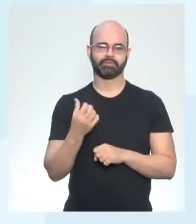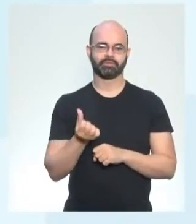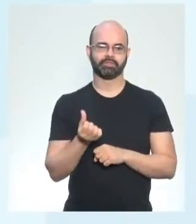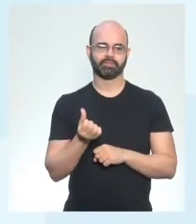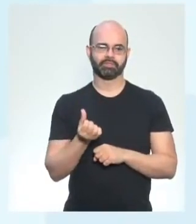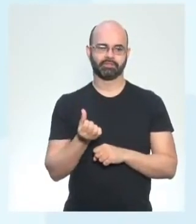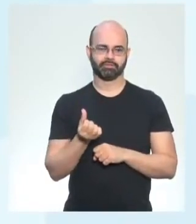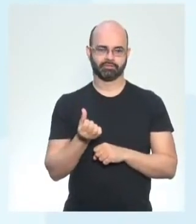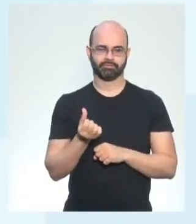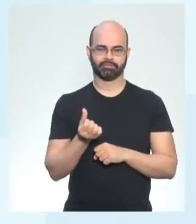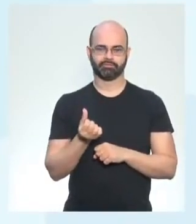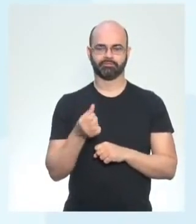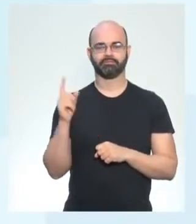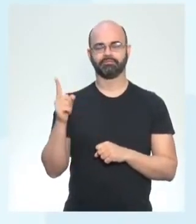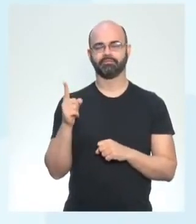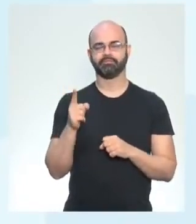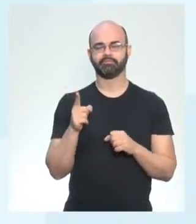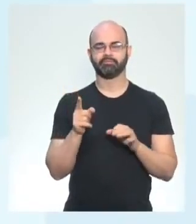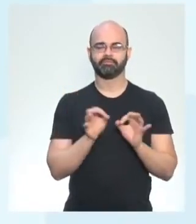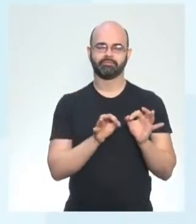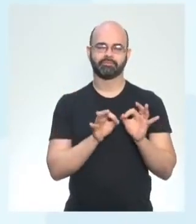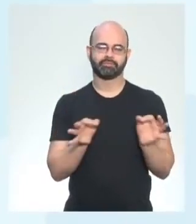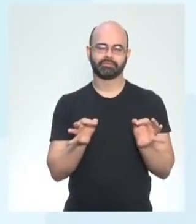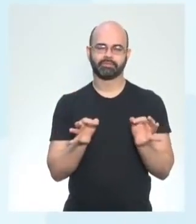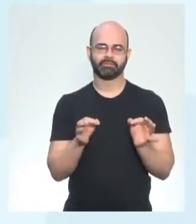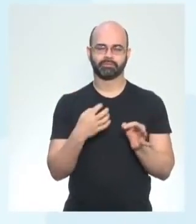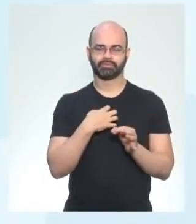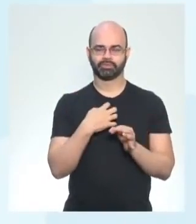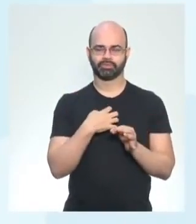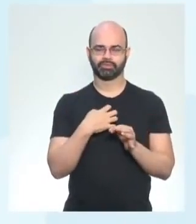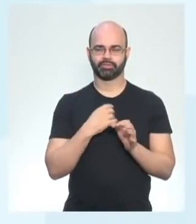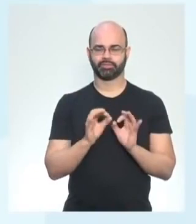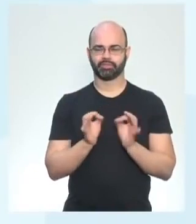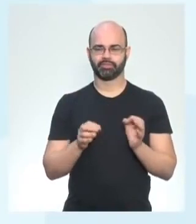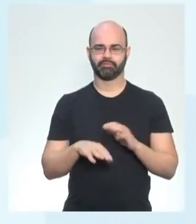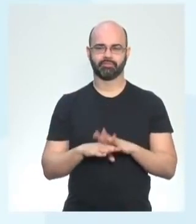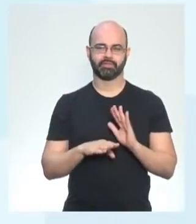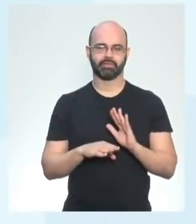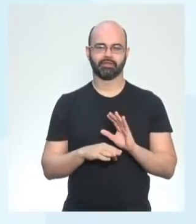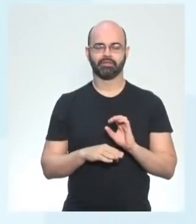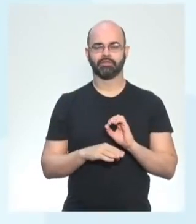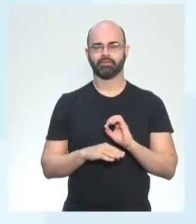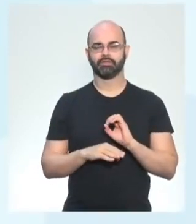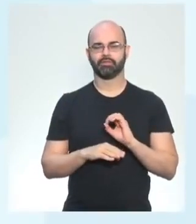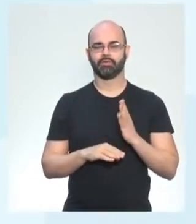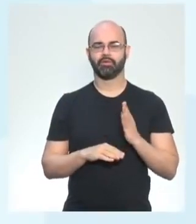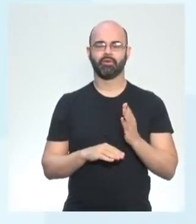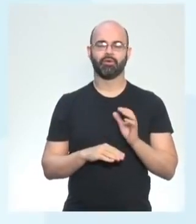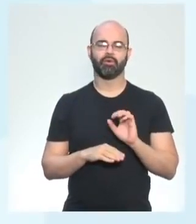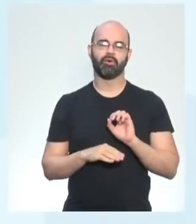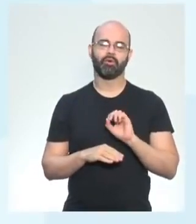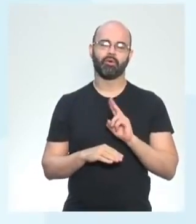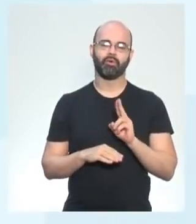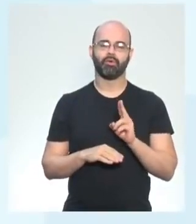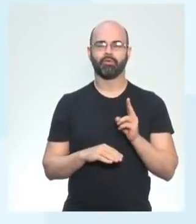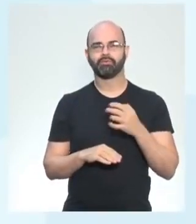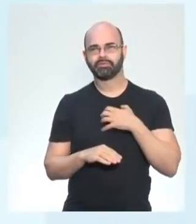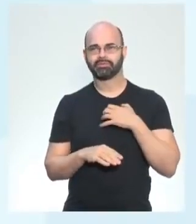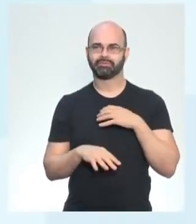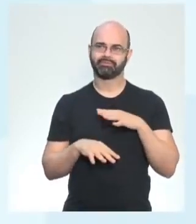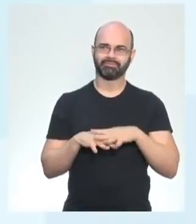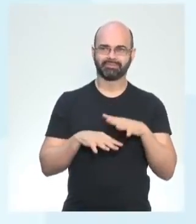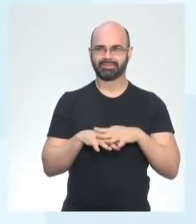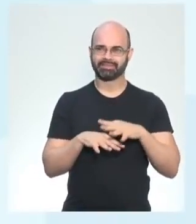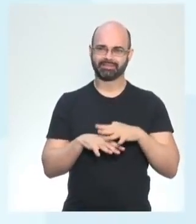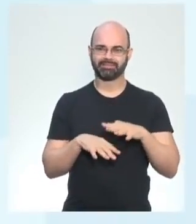Esse, digamos que é o caminho mais fácil ou talvez aí o mais matematicamente correto. Não sei se